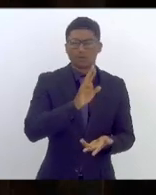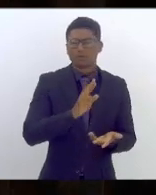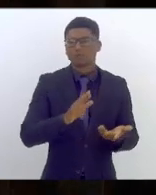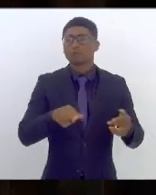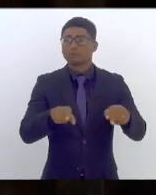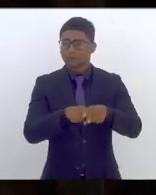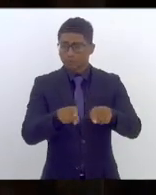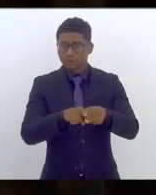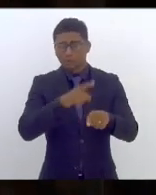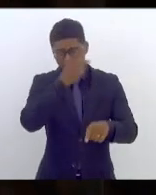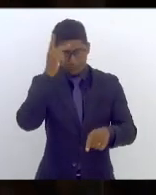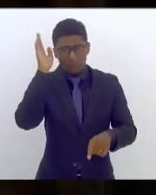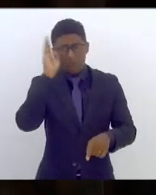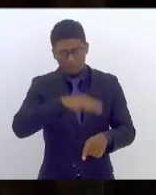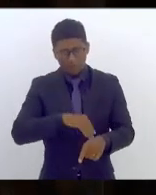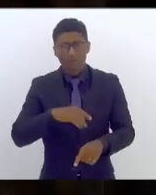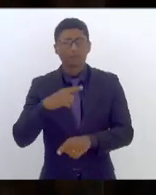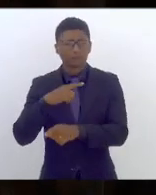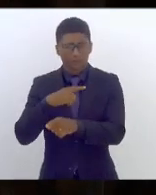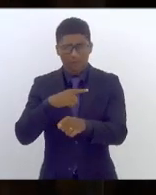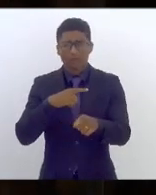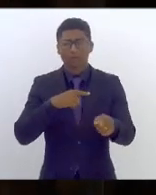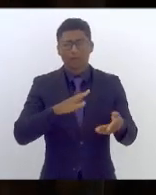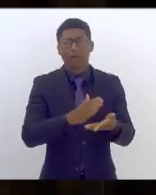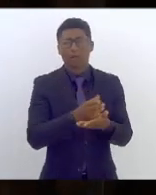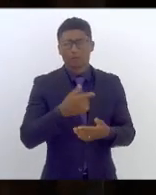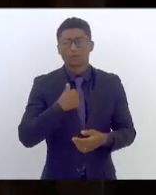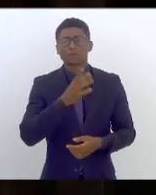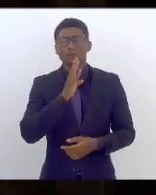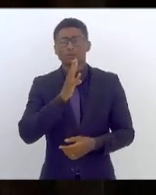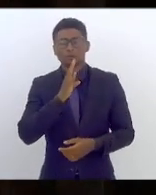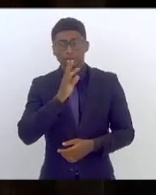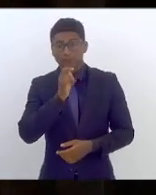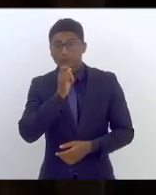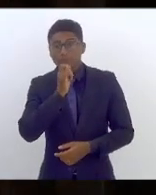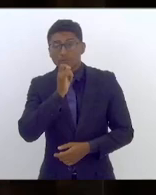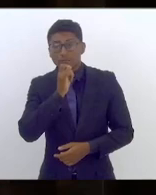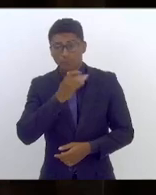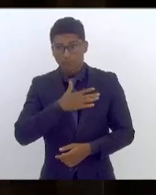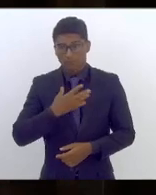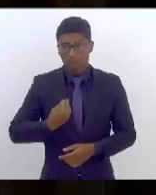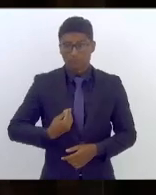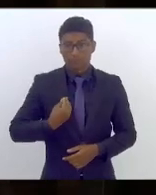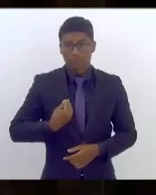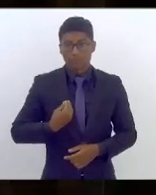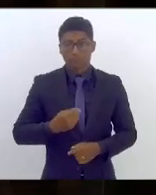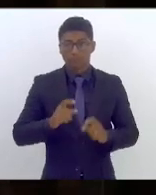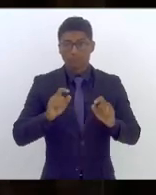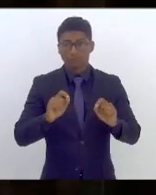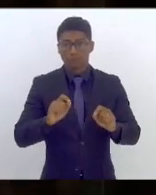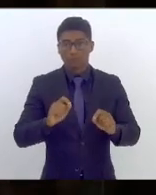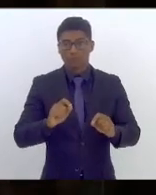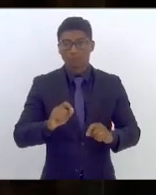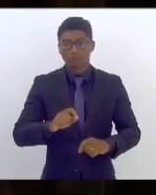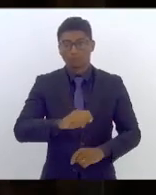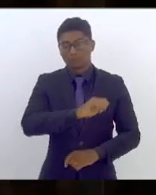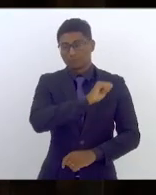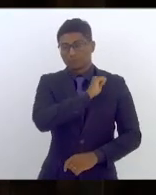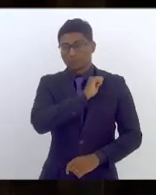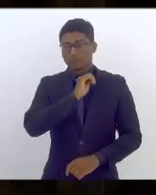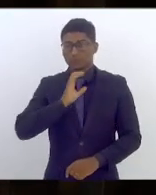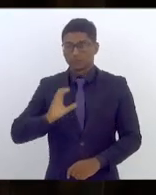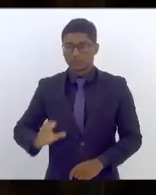tudo que é lugar eu conheço alguns não é um exemplo muito forte na minha vida por exemplo é um André siciliano